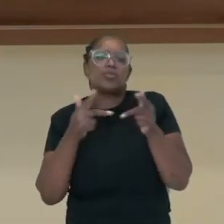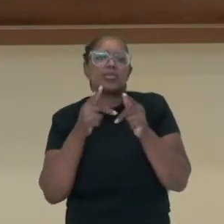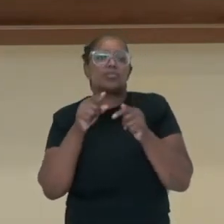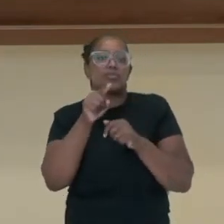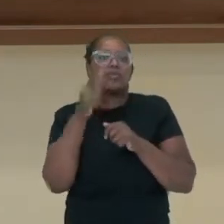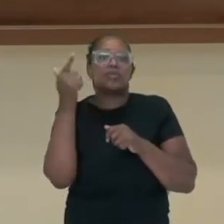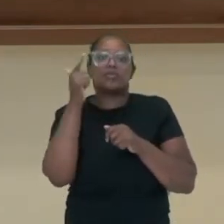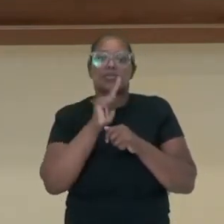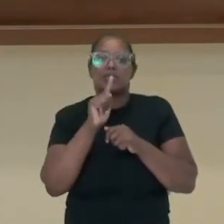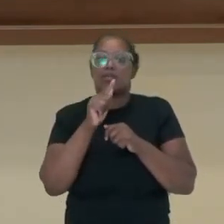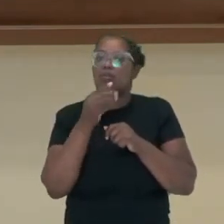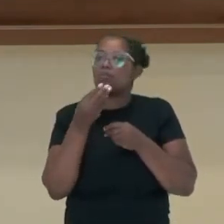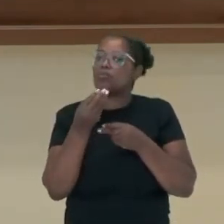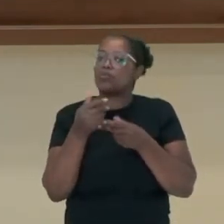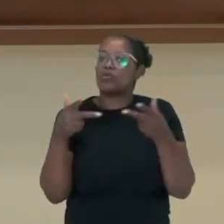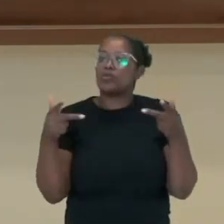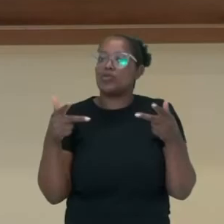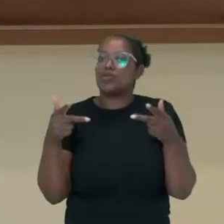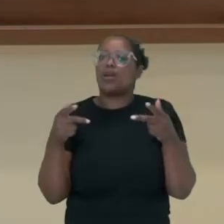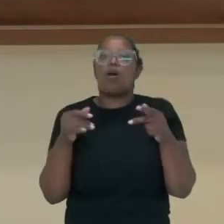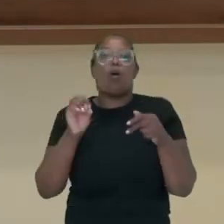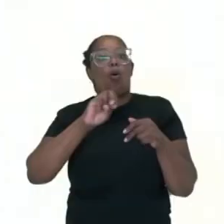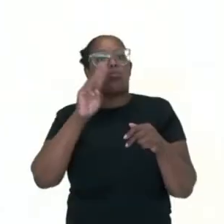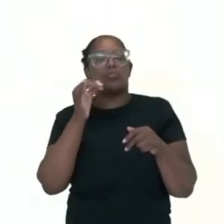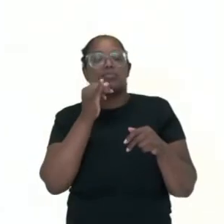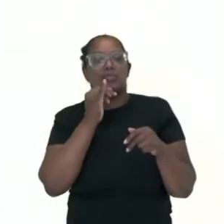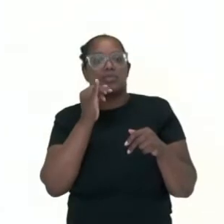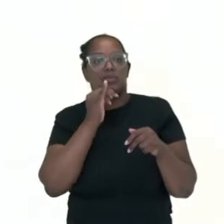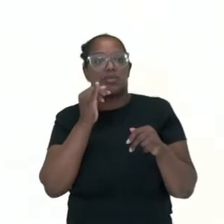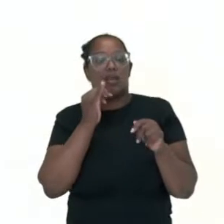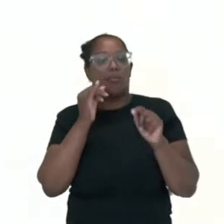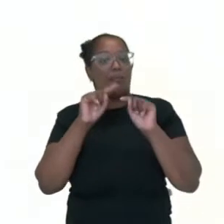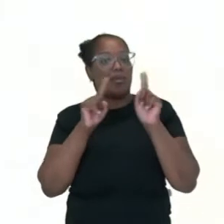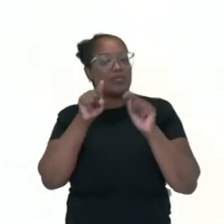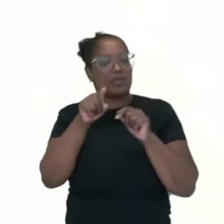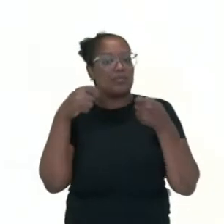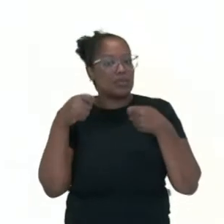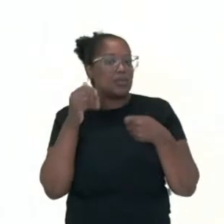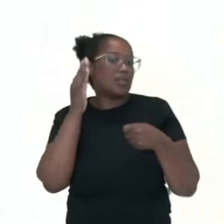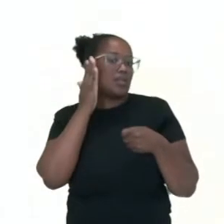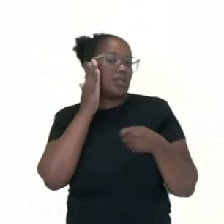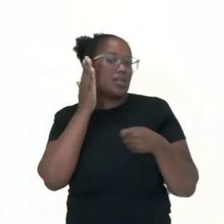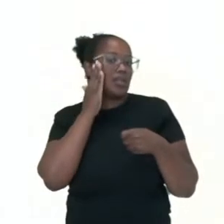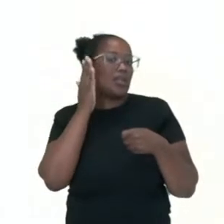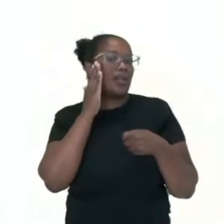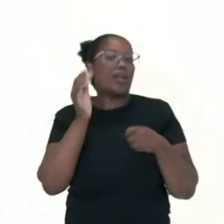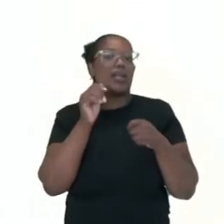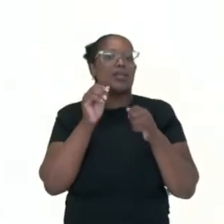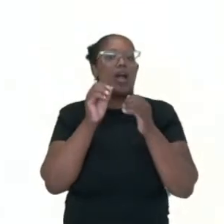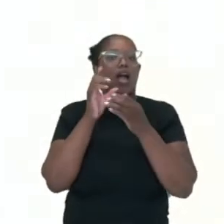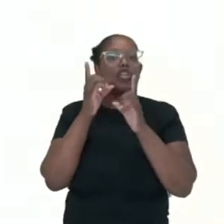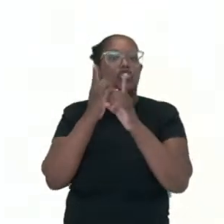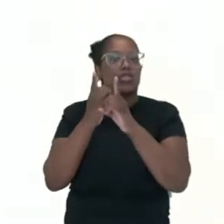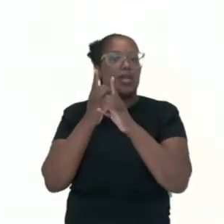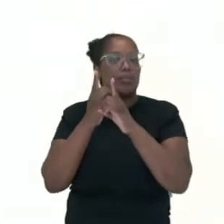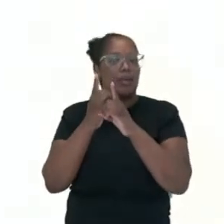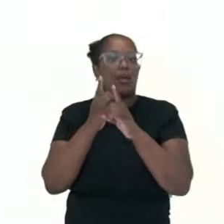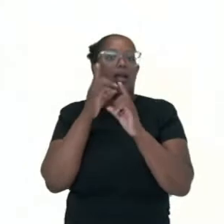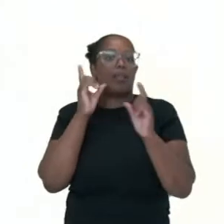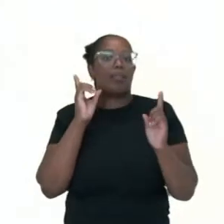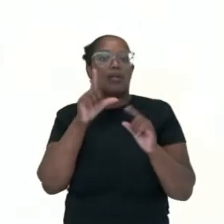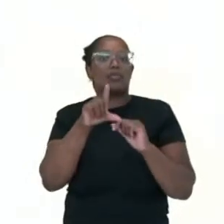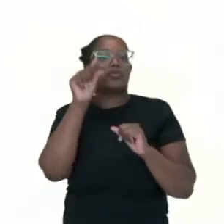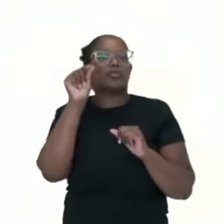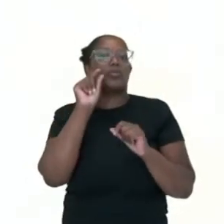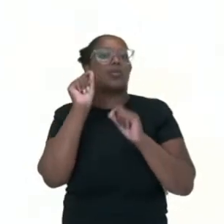muitos elementos, ou melhor ainda, de muitos exemplos. Mas você tem que entender que essa dinâmica da escolha fez modificação em termos de